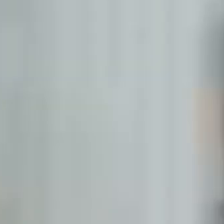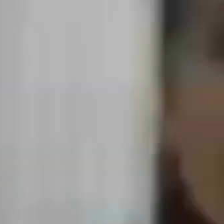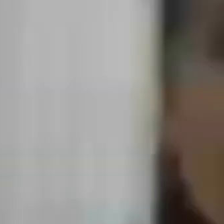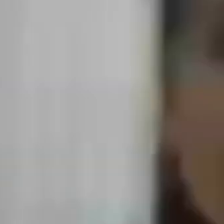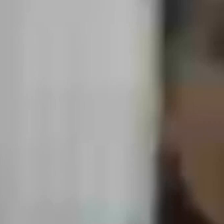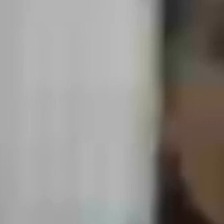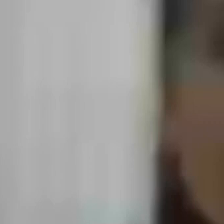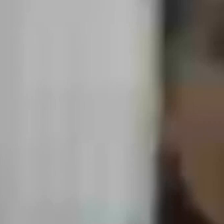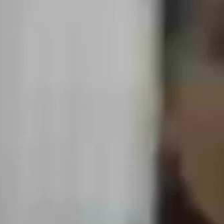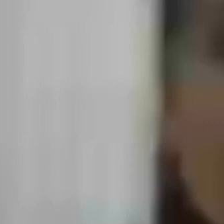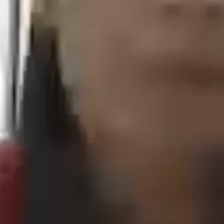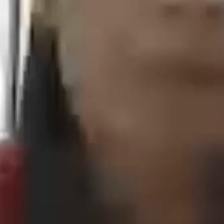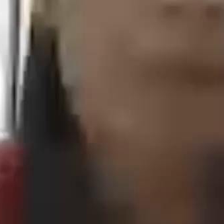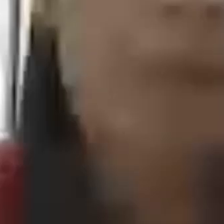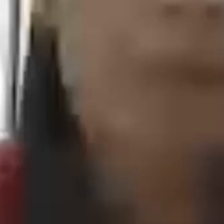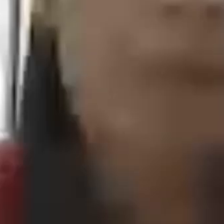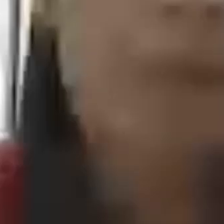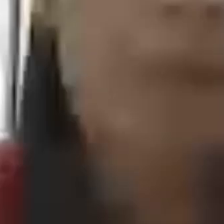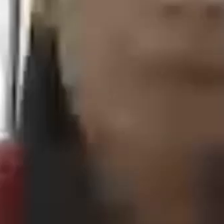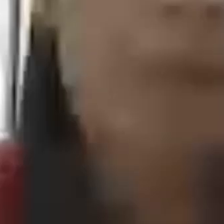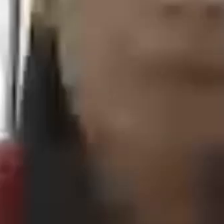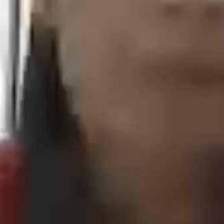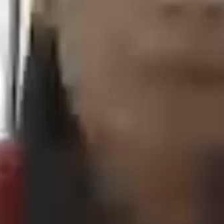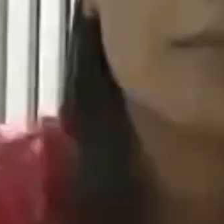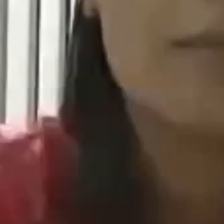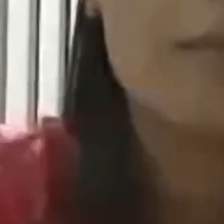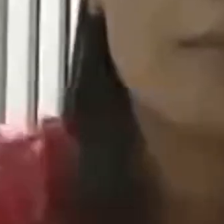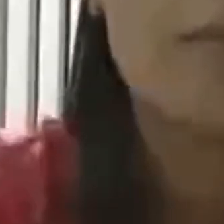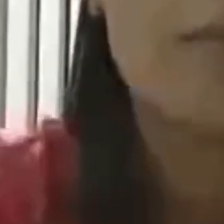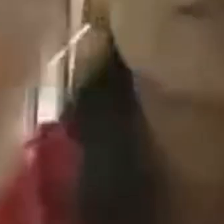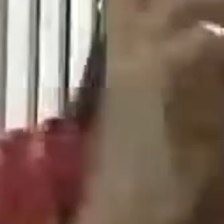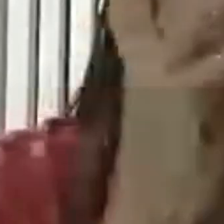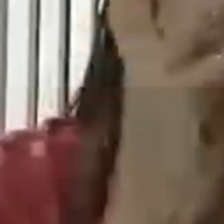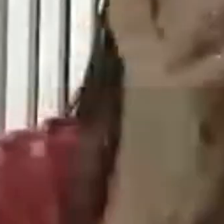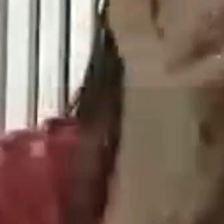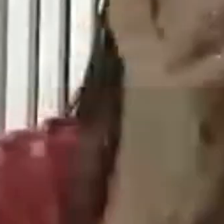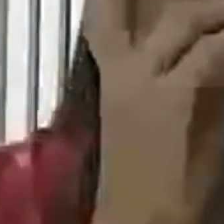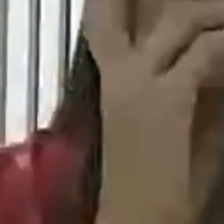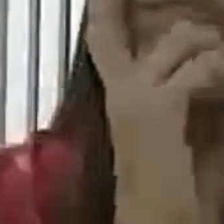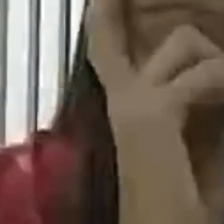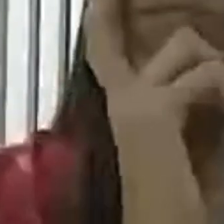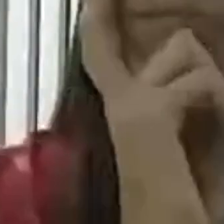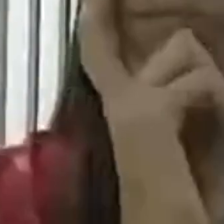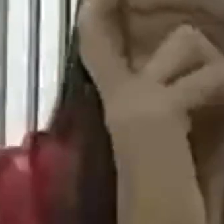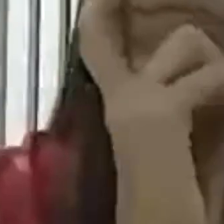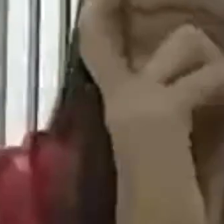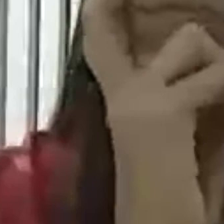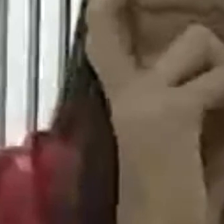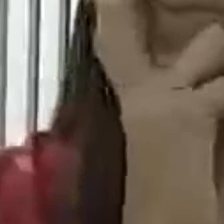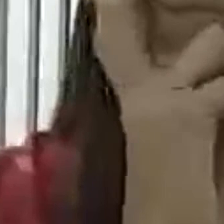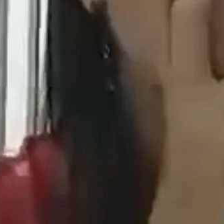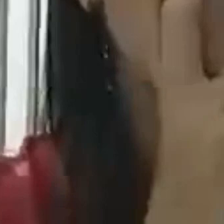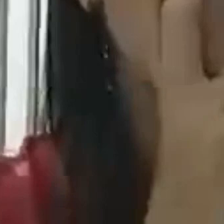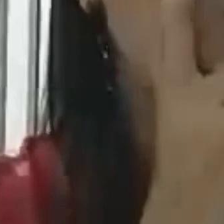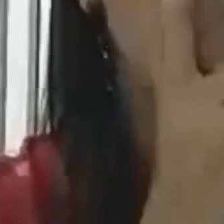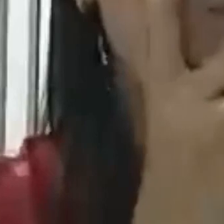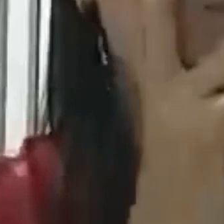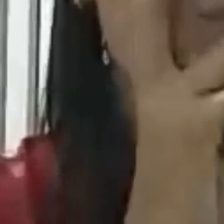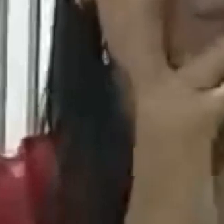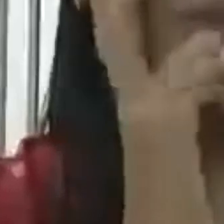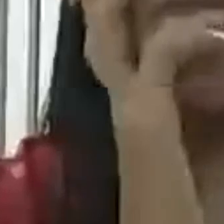Olá, pessoal, boa noite. Hoje nós vamos para a nossa quinta aula da disciplina de Bases para a Vigilância Sanitária de